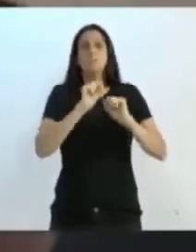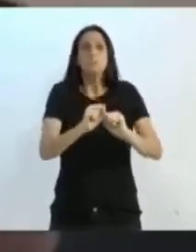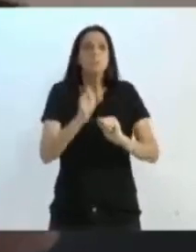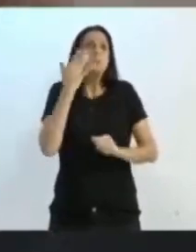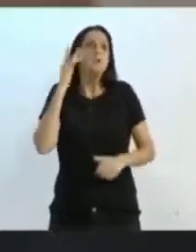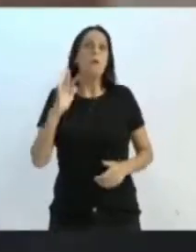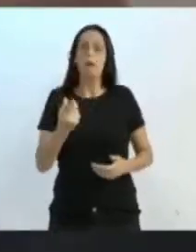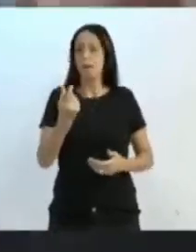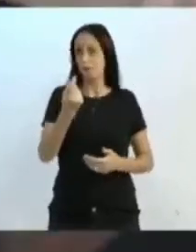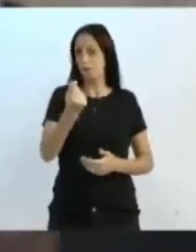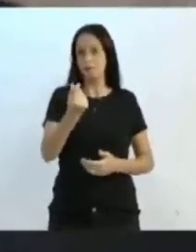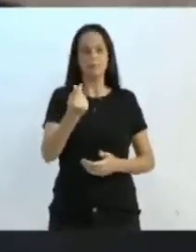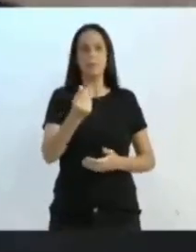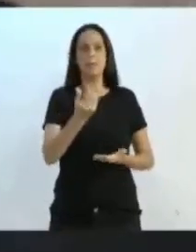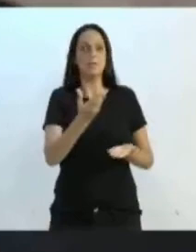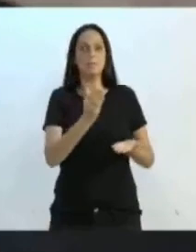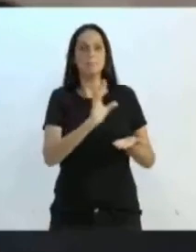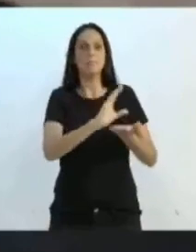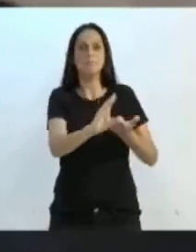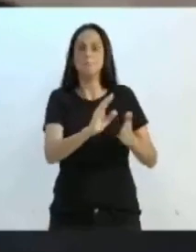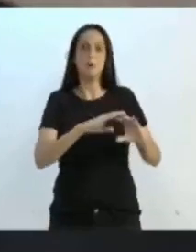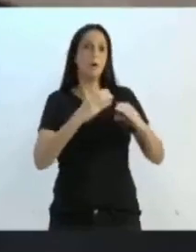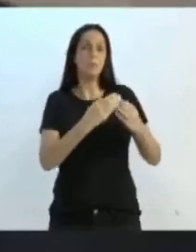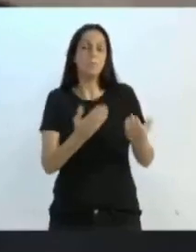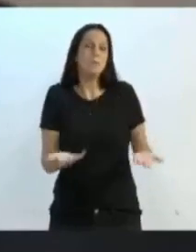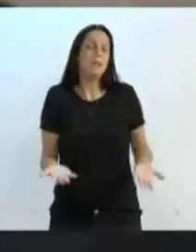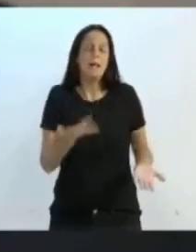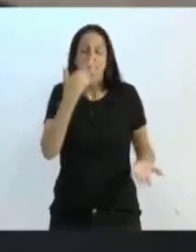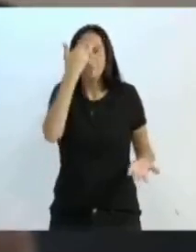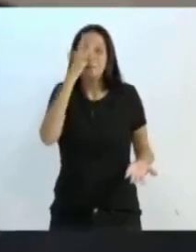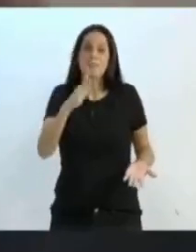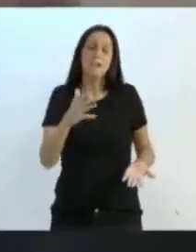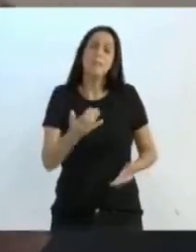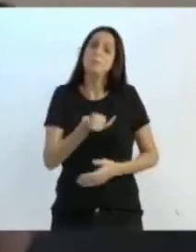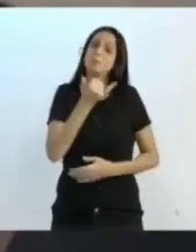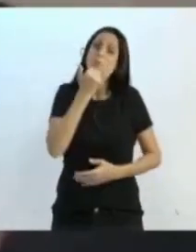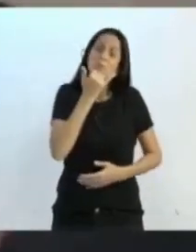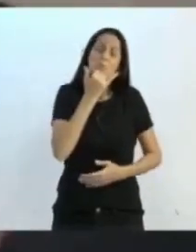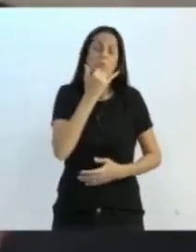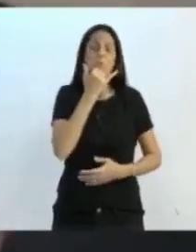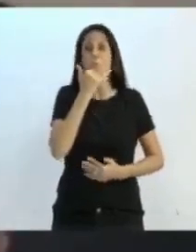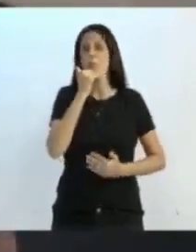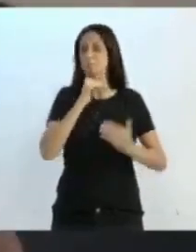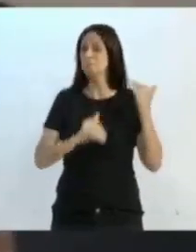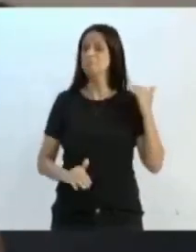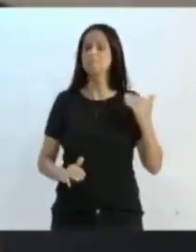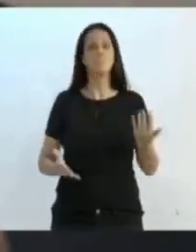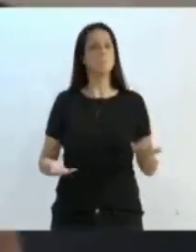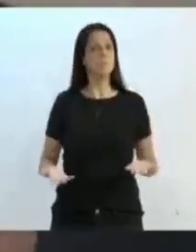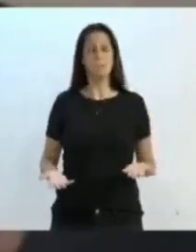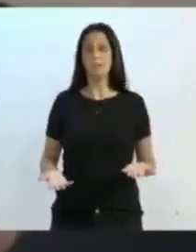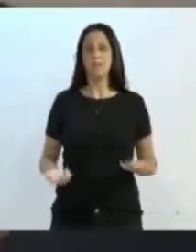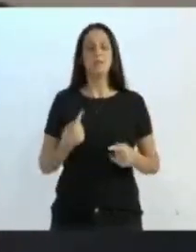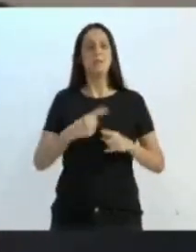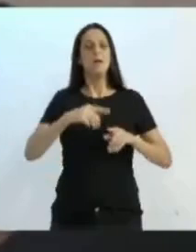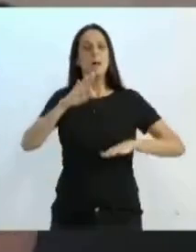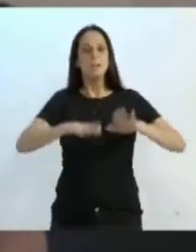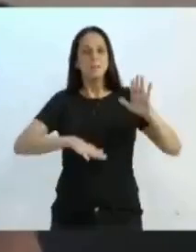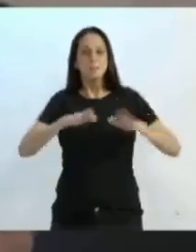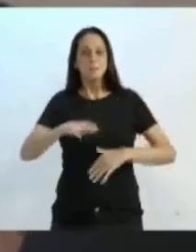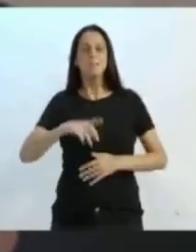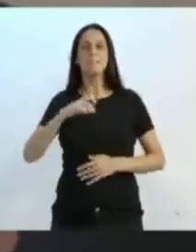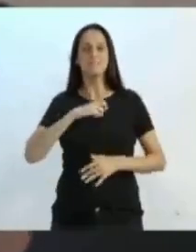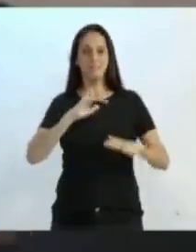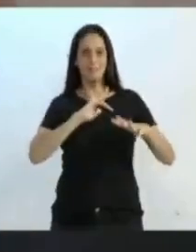esse dinheiro em mais benefício para a comunidade. Eu não concordo quando é postado fotos nas